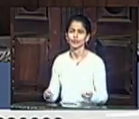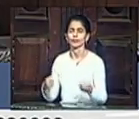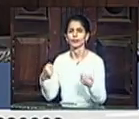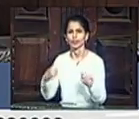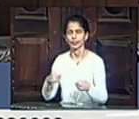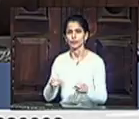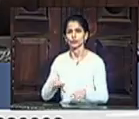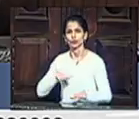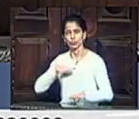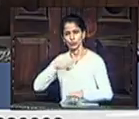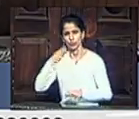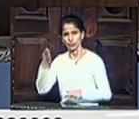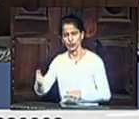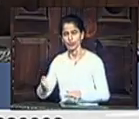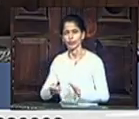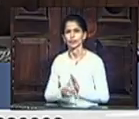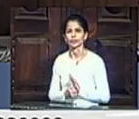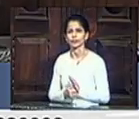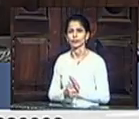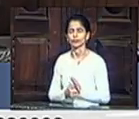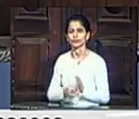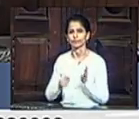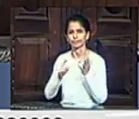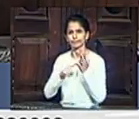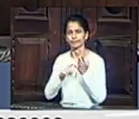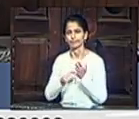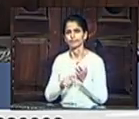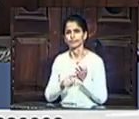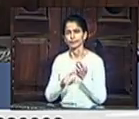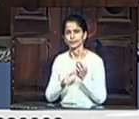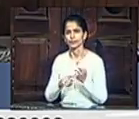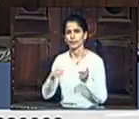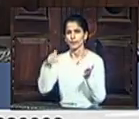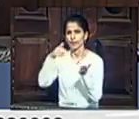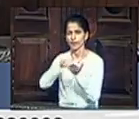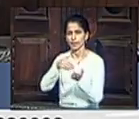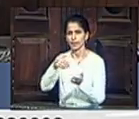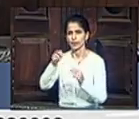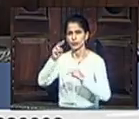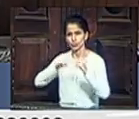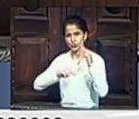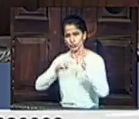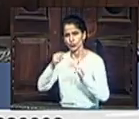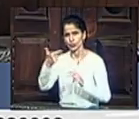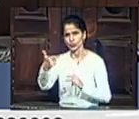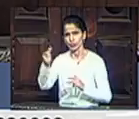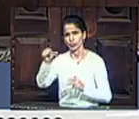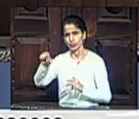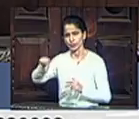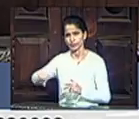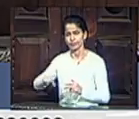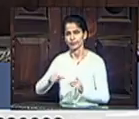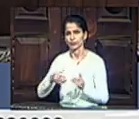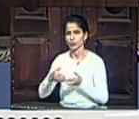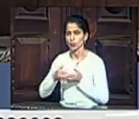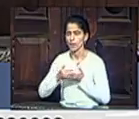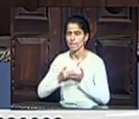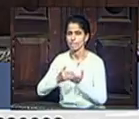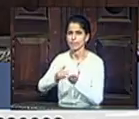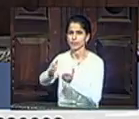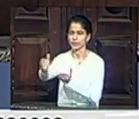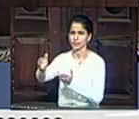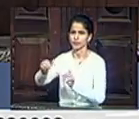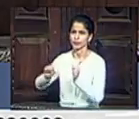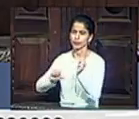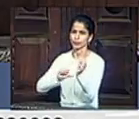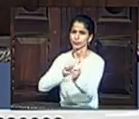ter coragem também, como um quarto ponto, pelo menos até junho de 2019, começar essa travessia e fazer